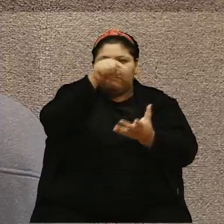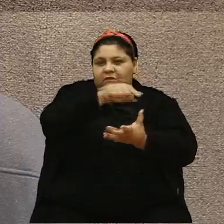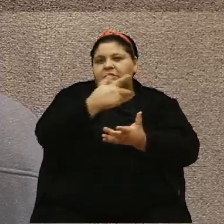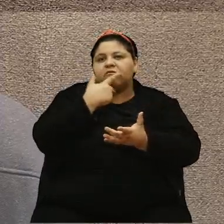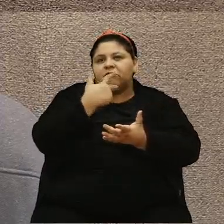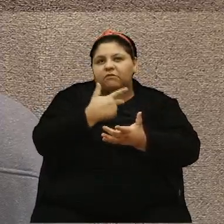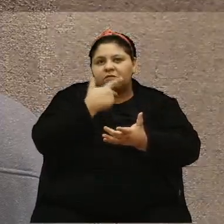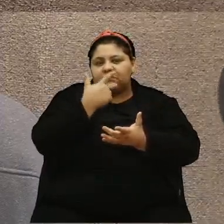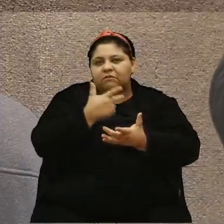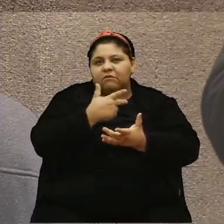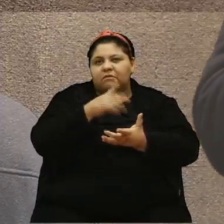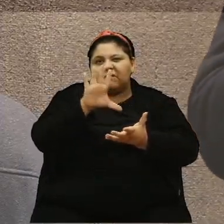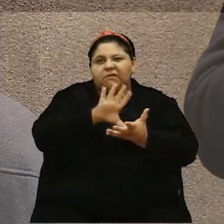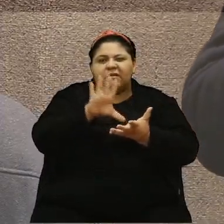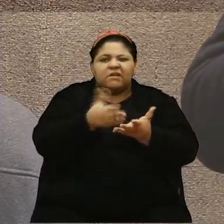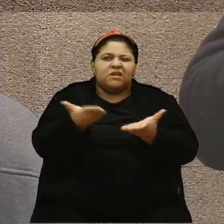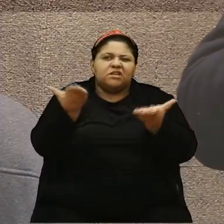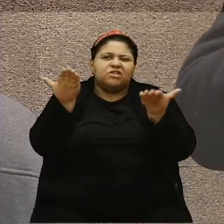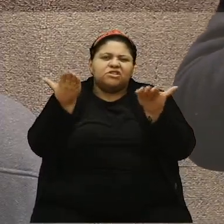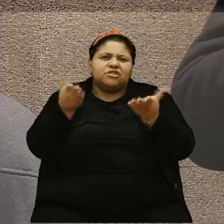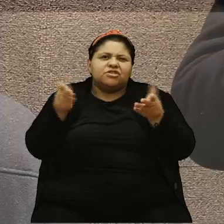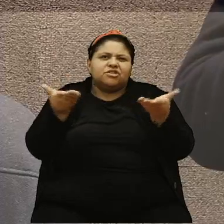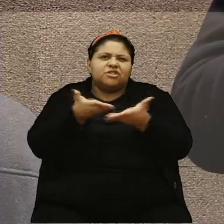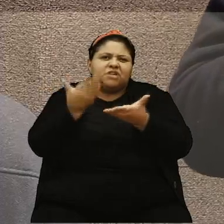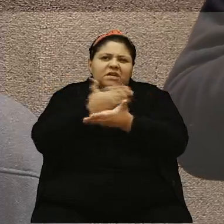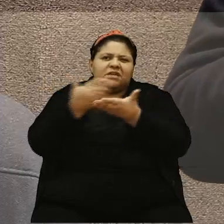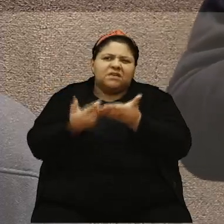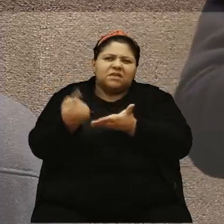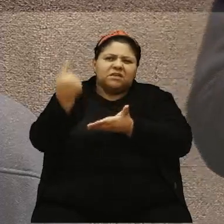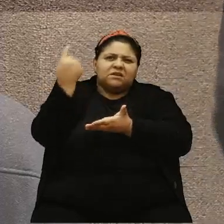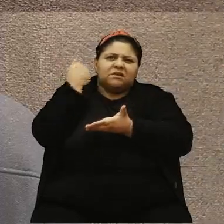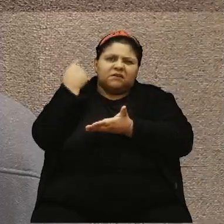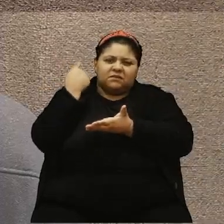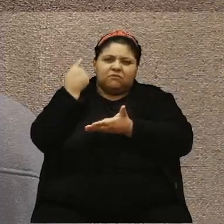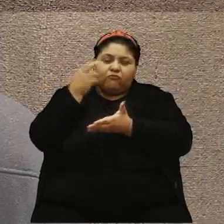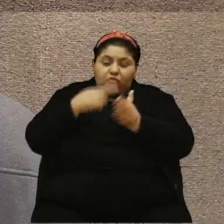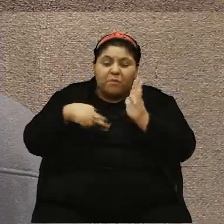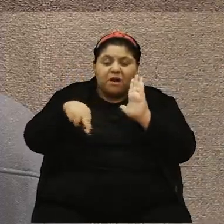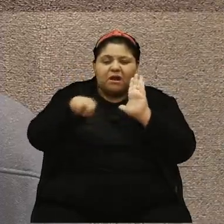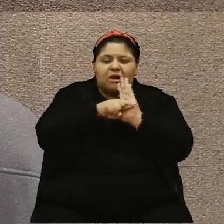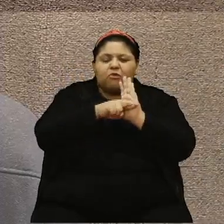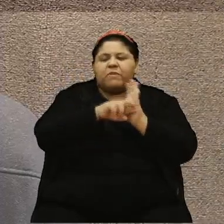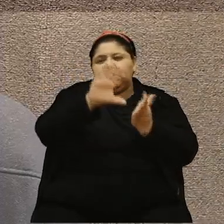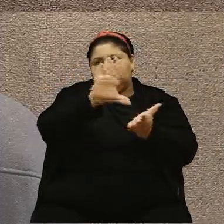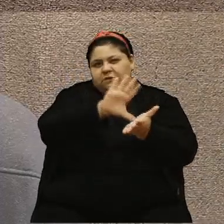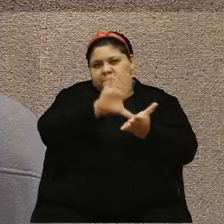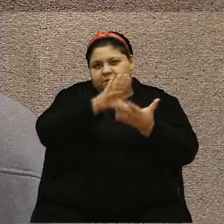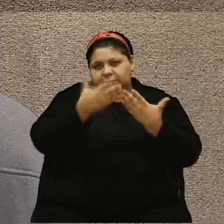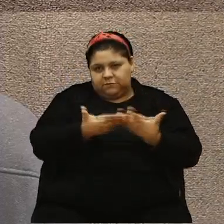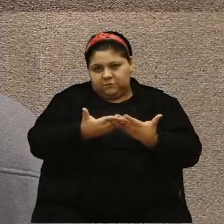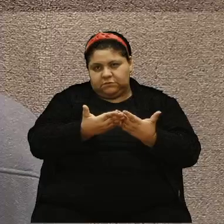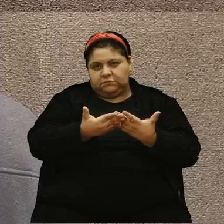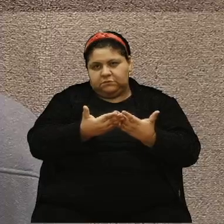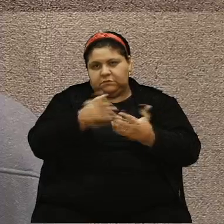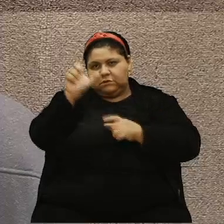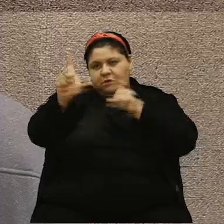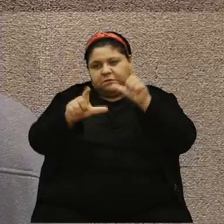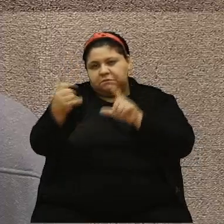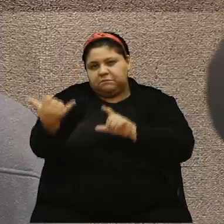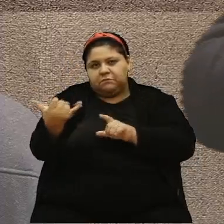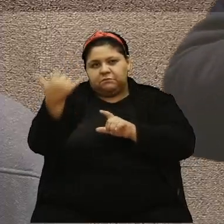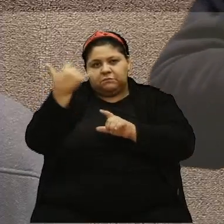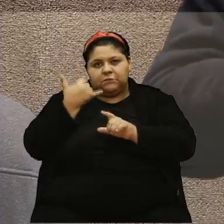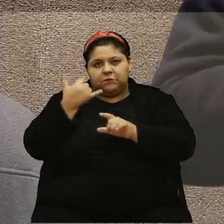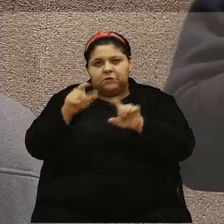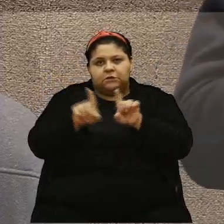aí, é uma pracinha já executada há anos, né? Foi, na realidade, uma recuperação da pracinha, né? Pelo que o pessoal me comentou, ainda posso